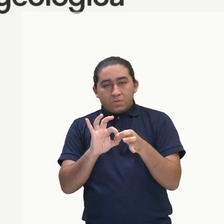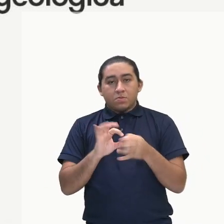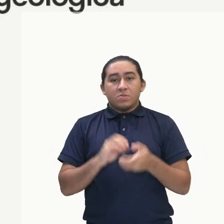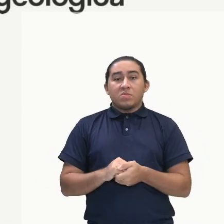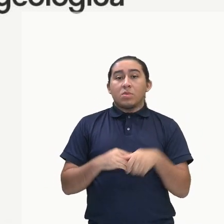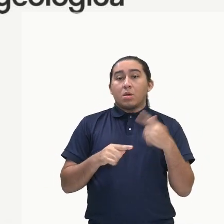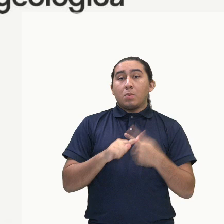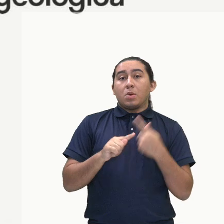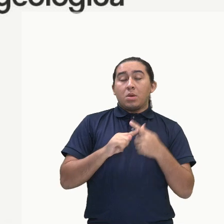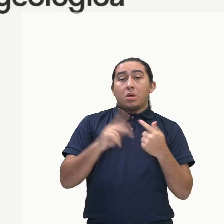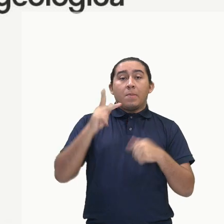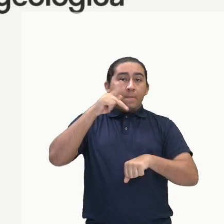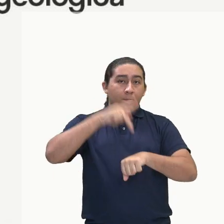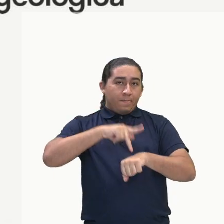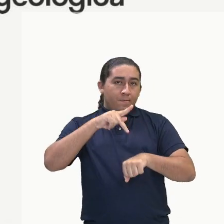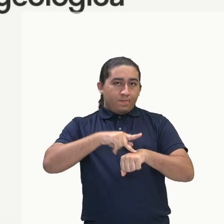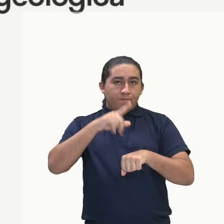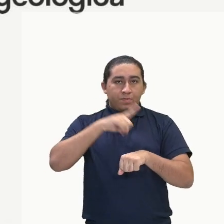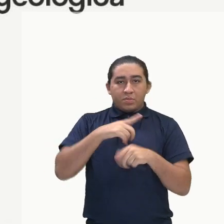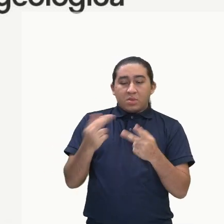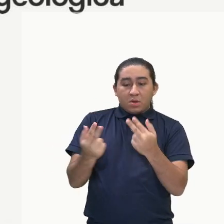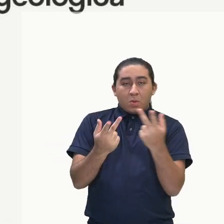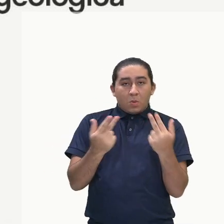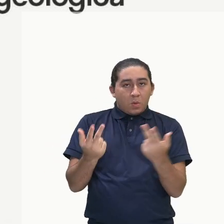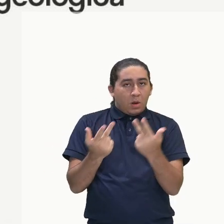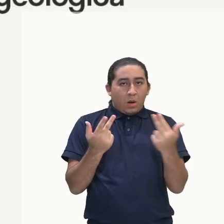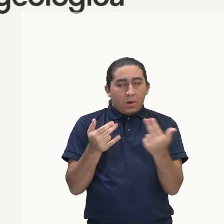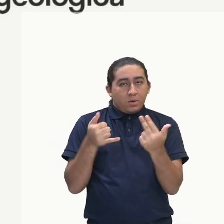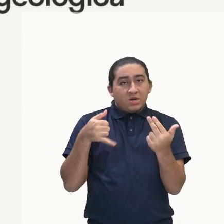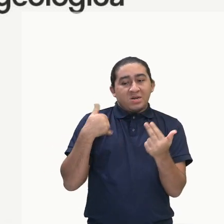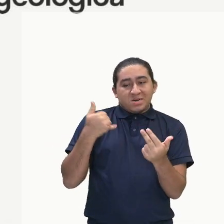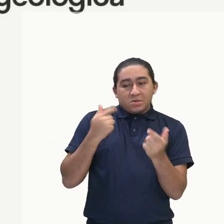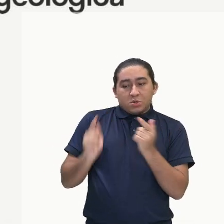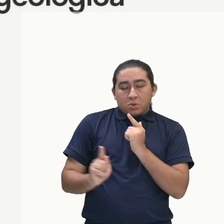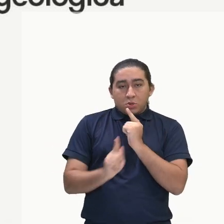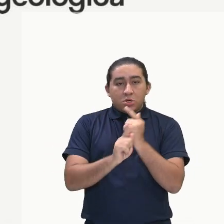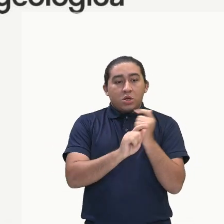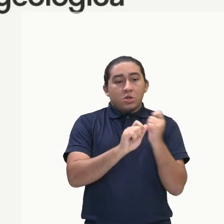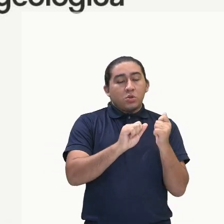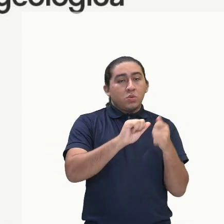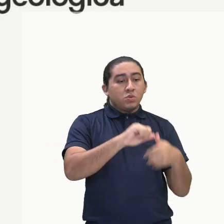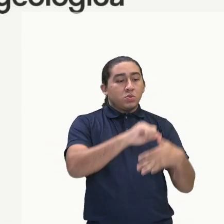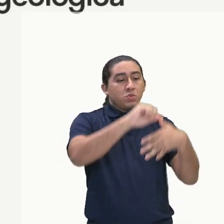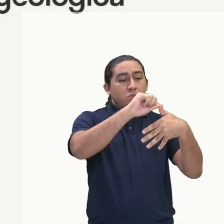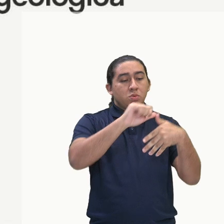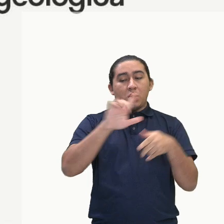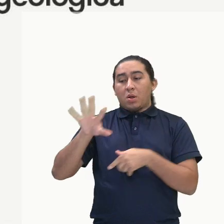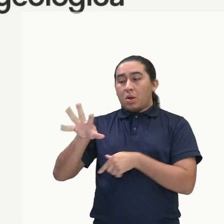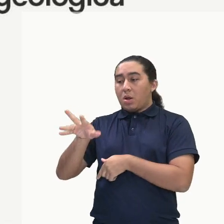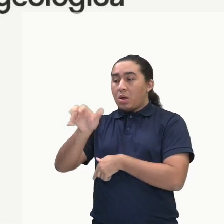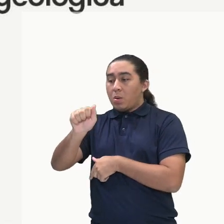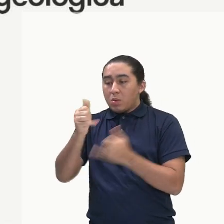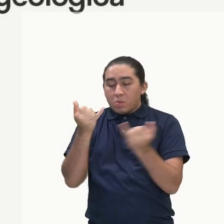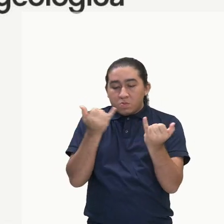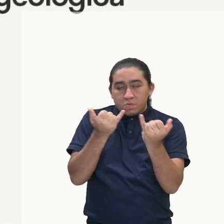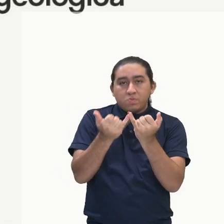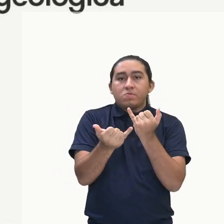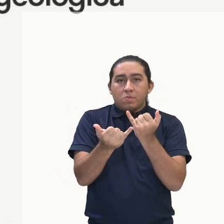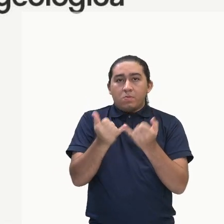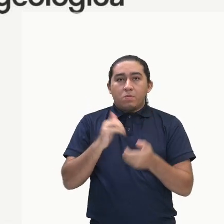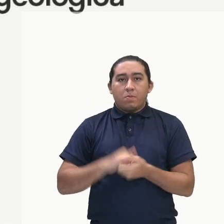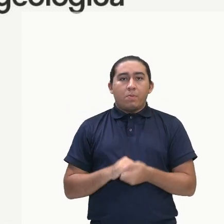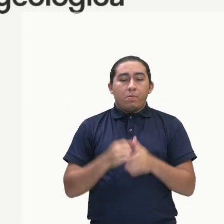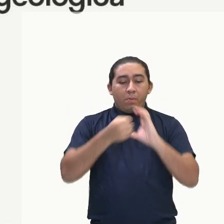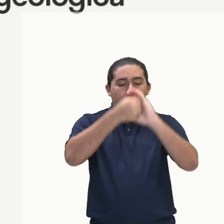rochas com a mesma idade geológica encontradas na América do Sul e África eram bem semelhantes. Tá? Então, além